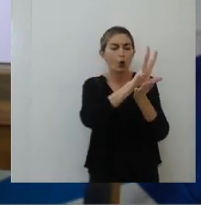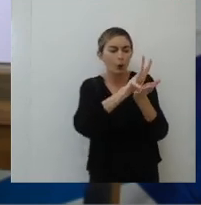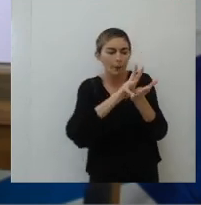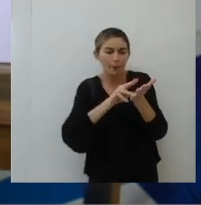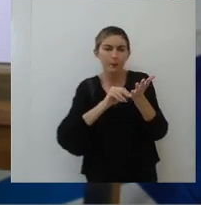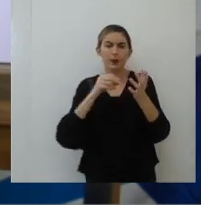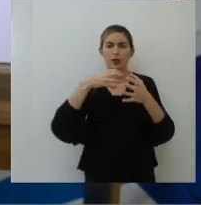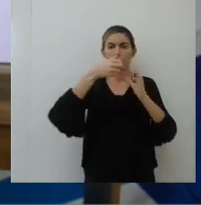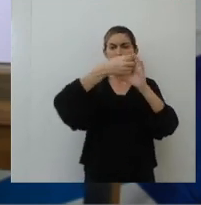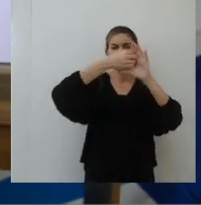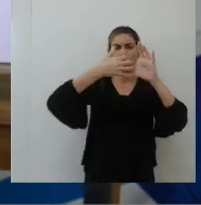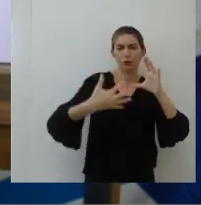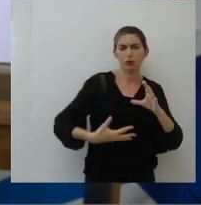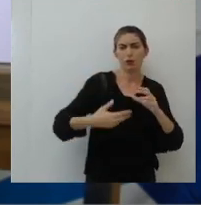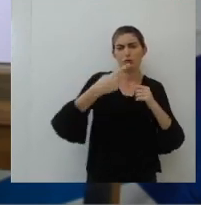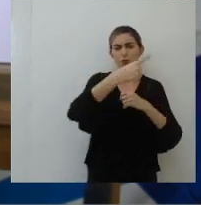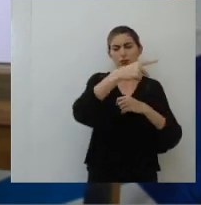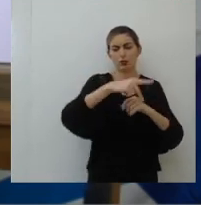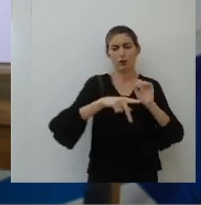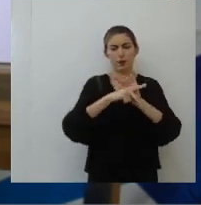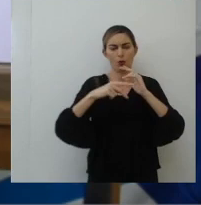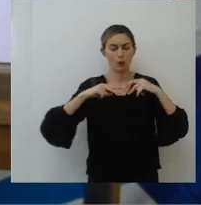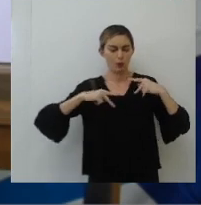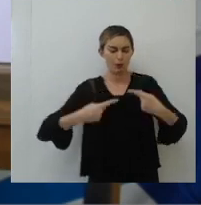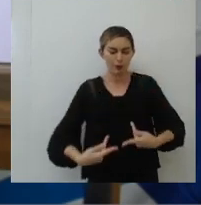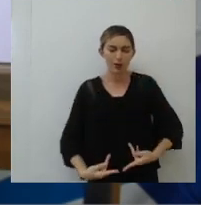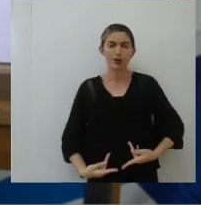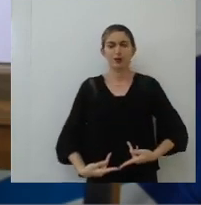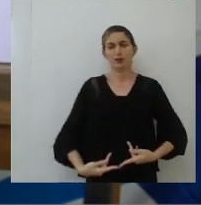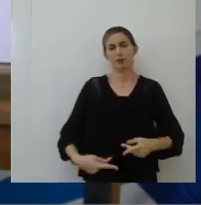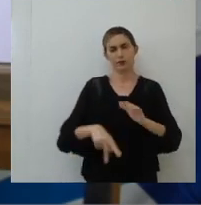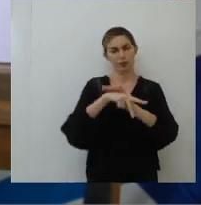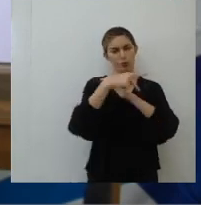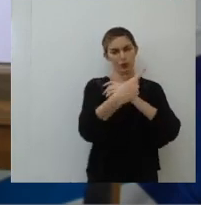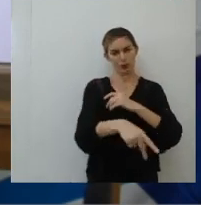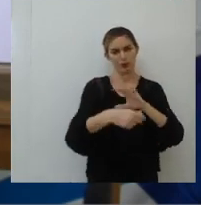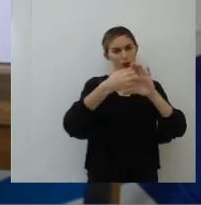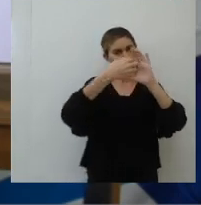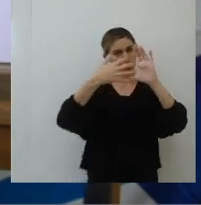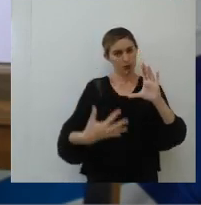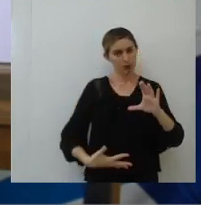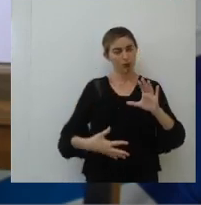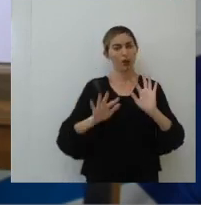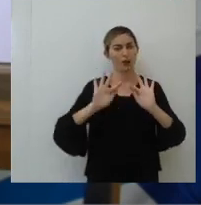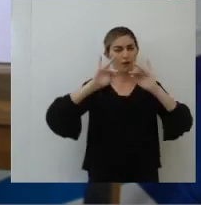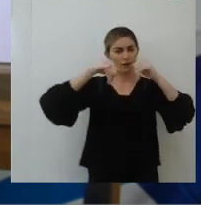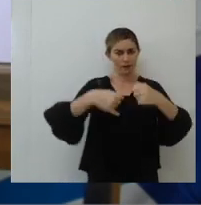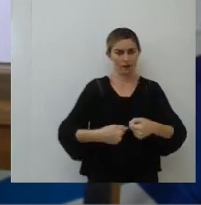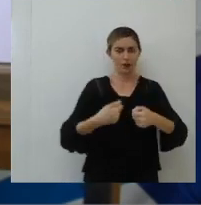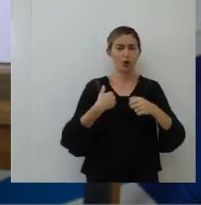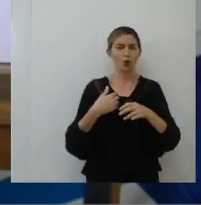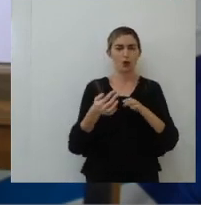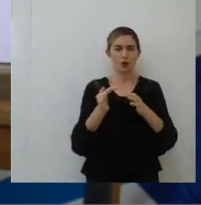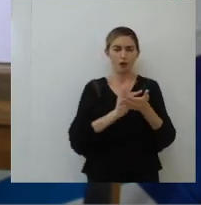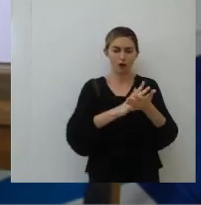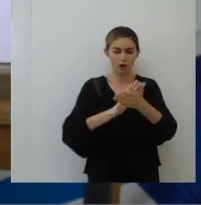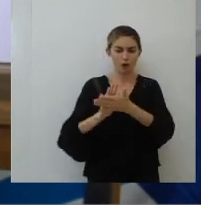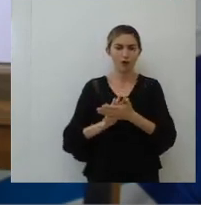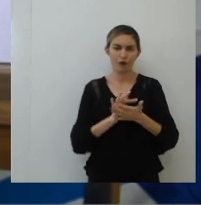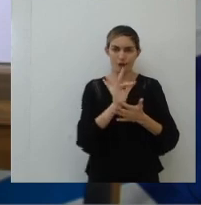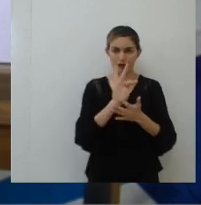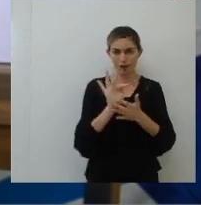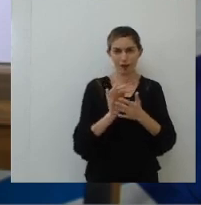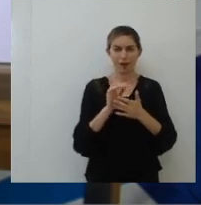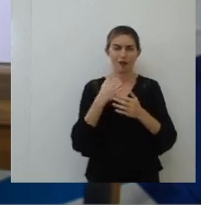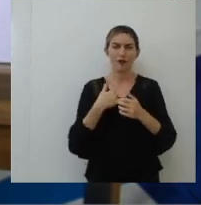inanimados características humanizadas, tá? Características de seres humanos. E para encerrar, eu coloquei um forrozinho de Petrúcio Amorim, que todo mundo conhece.